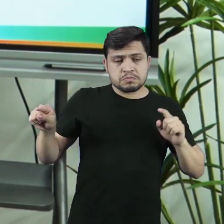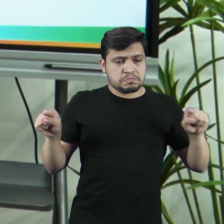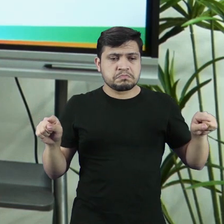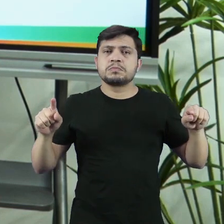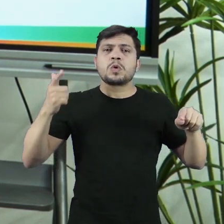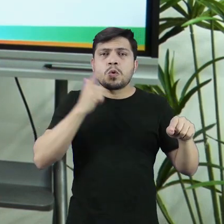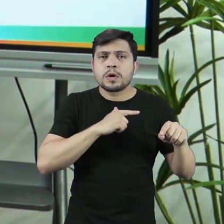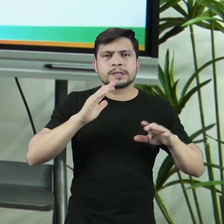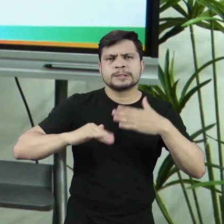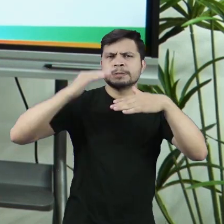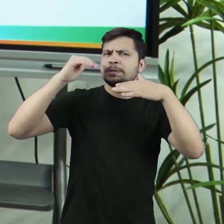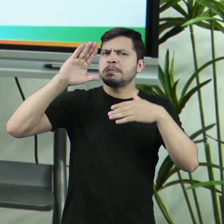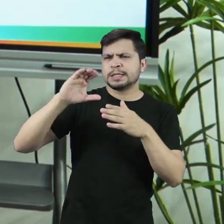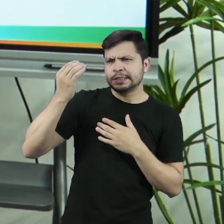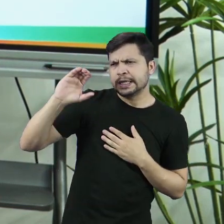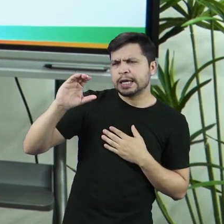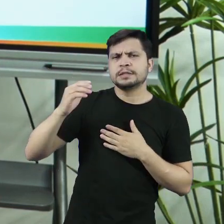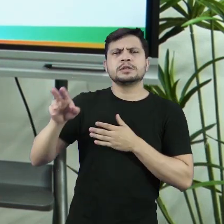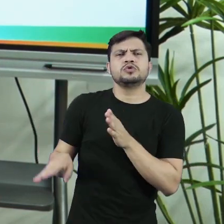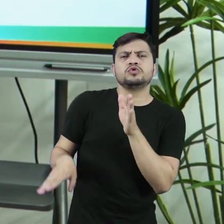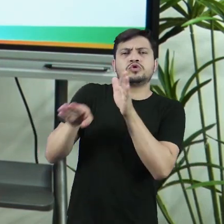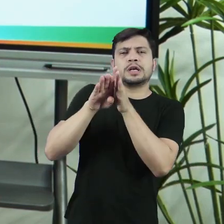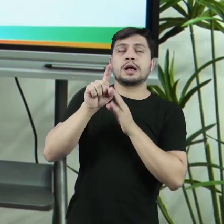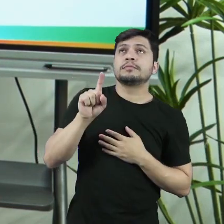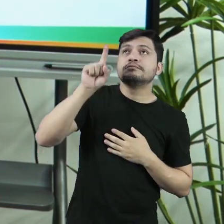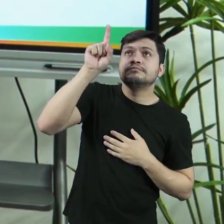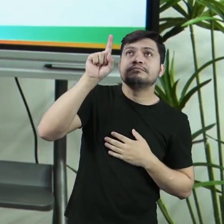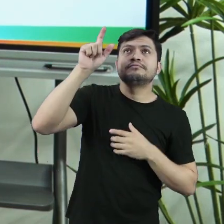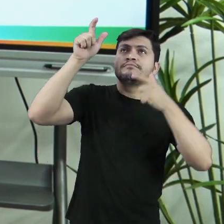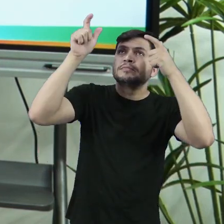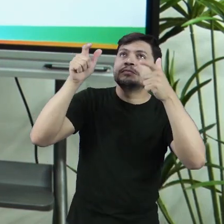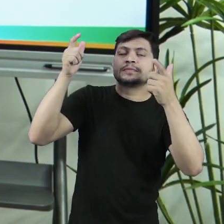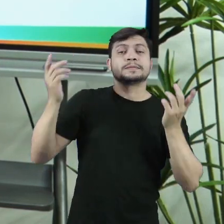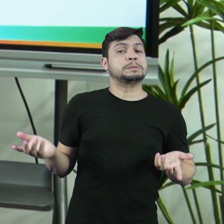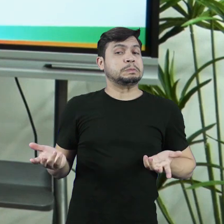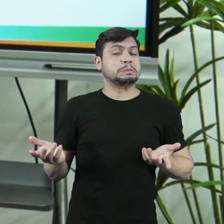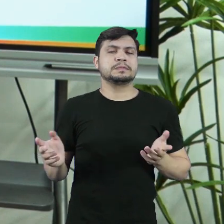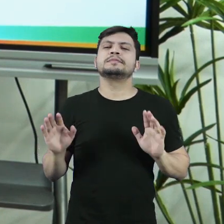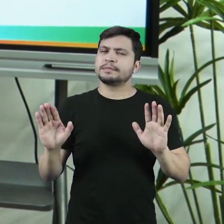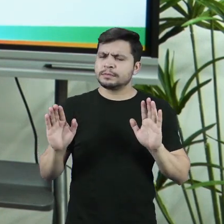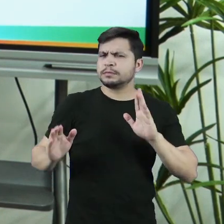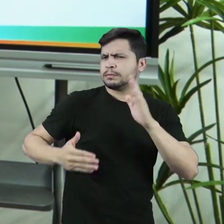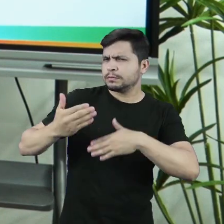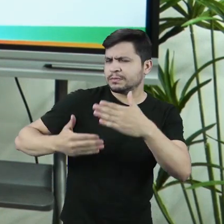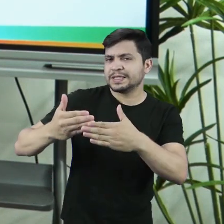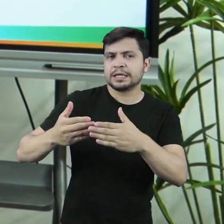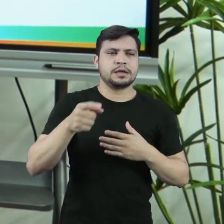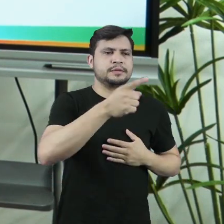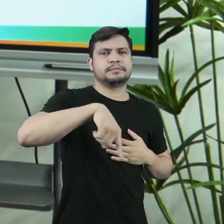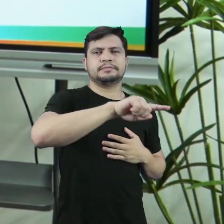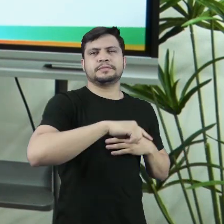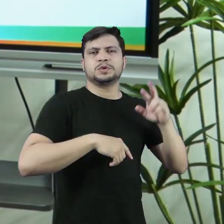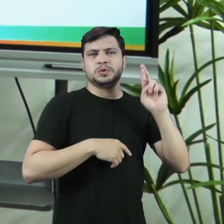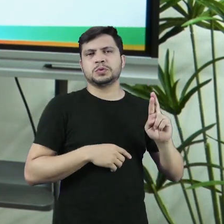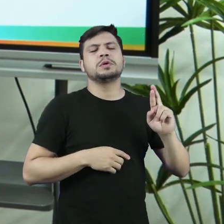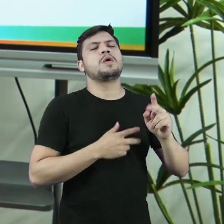ao espaço primeiro. E a gente pode dizer que os soviéticos, em boa medida, venceram, né? Os cosmonautas venceram em boa